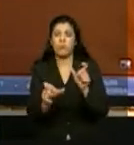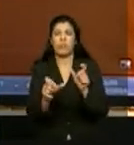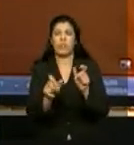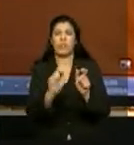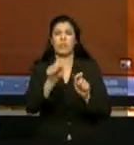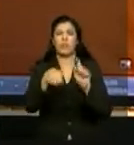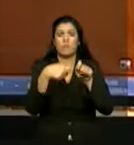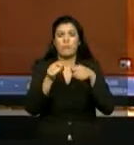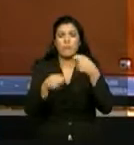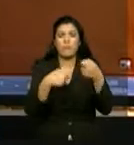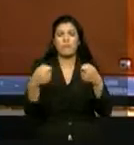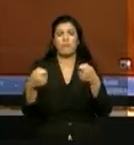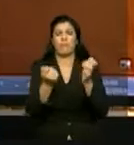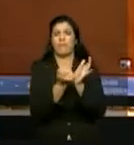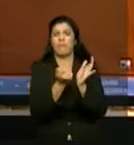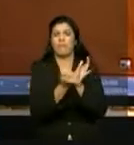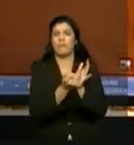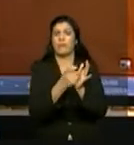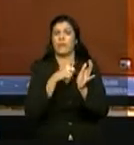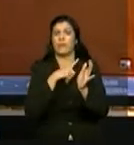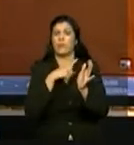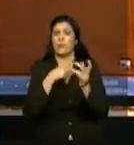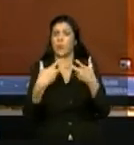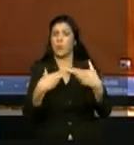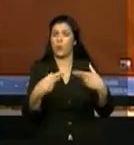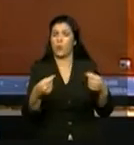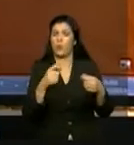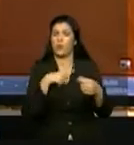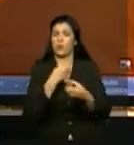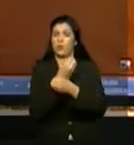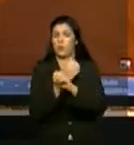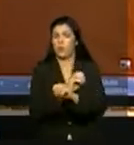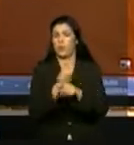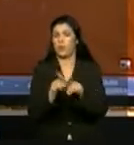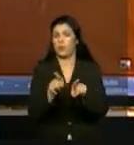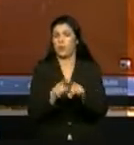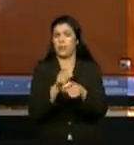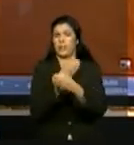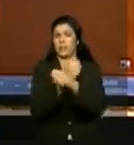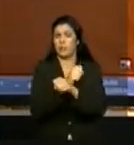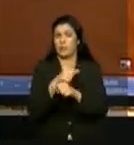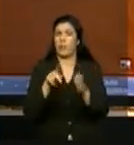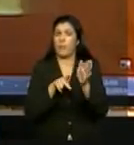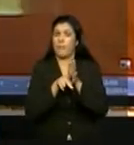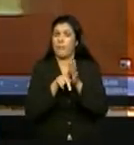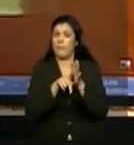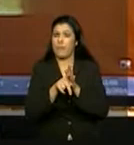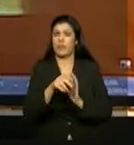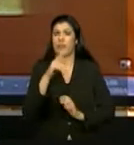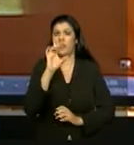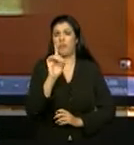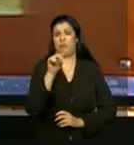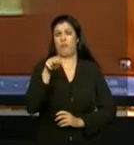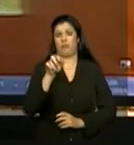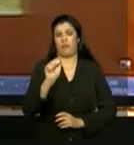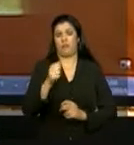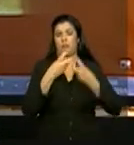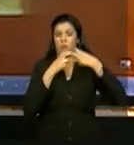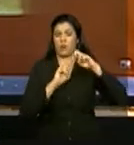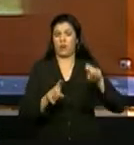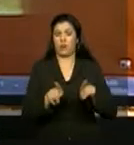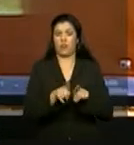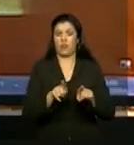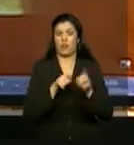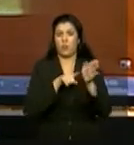e poderiam resultar em outro processo o processo de dna depois nós lemos o processo